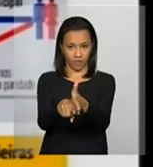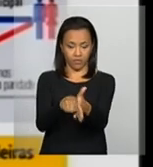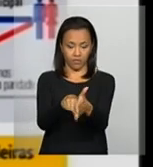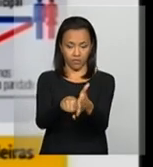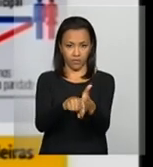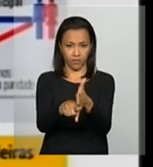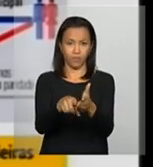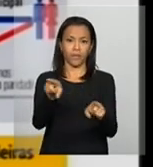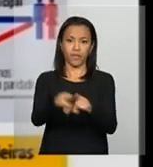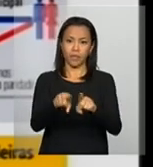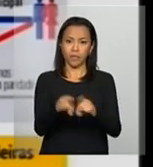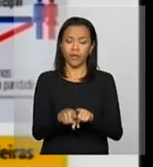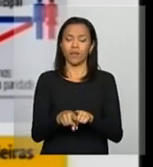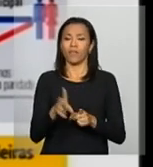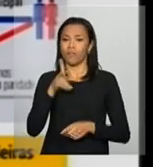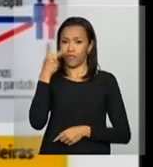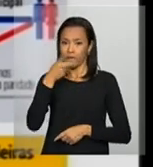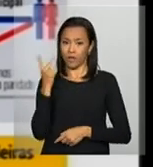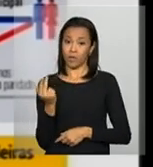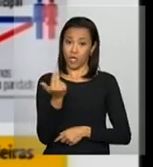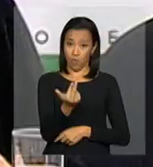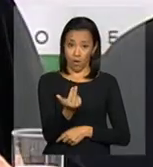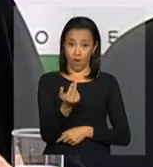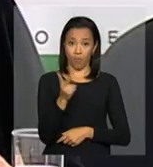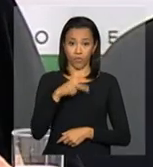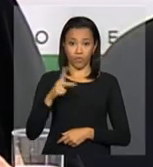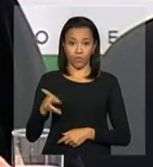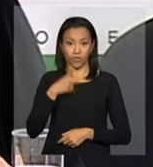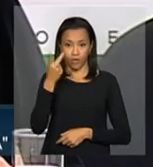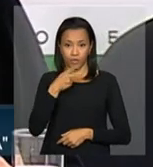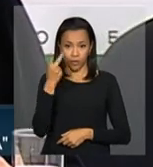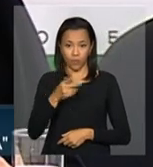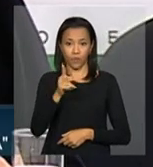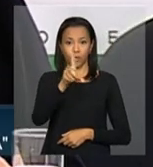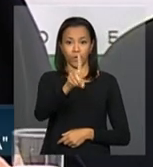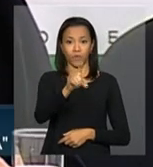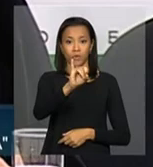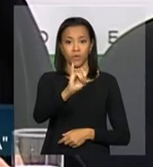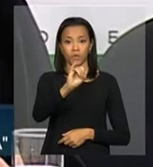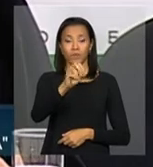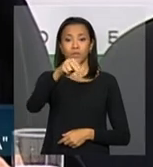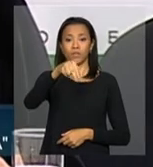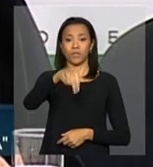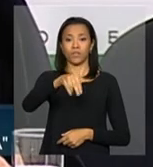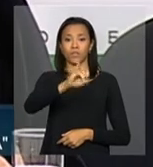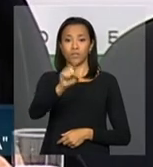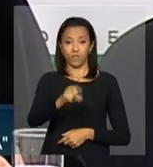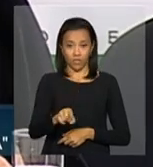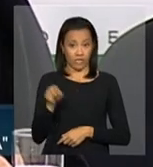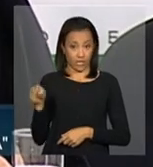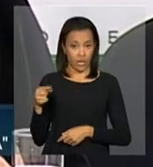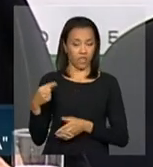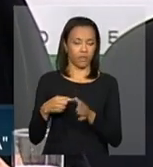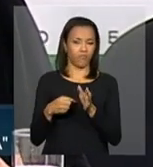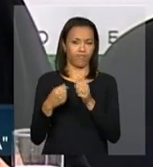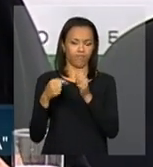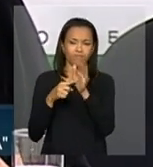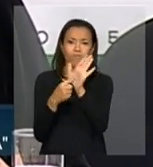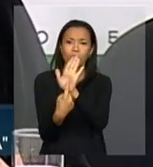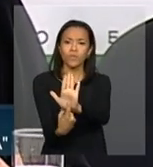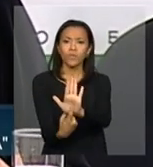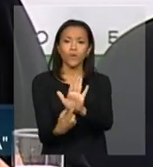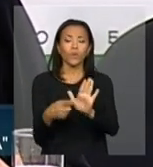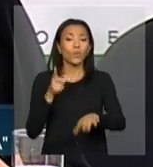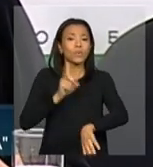Repetiria aquilo que o professor José Eustáquio Diniz projetou como demógrafo, que o tempo que